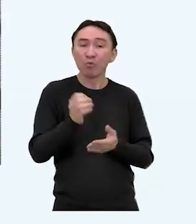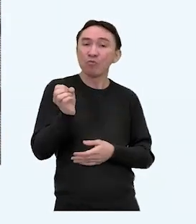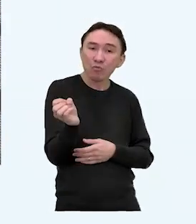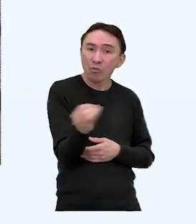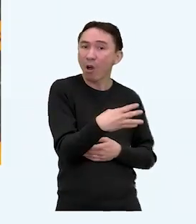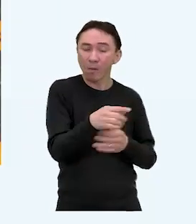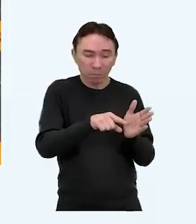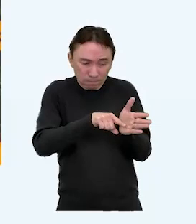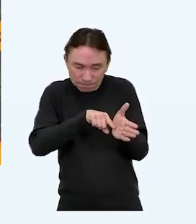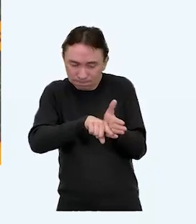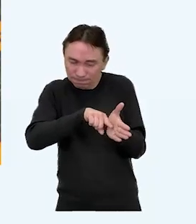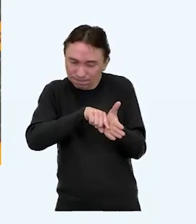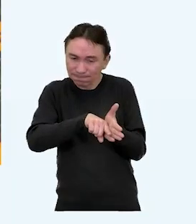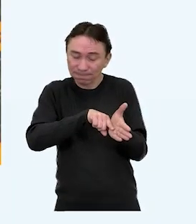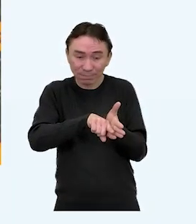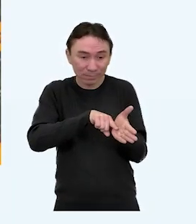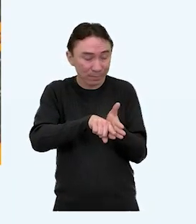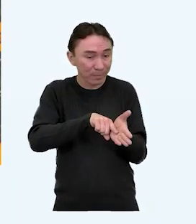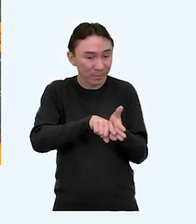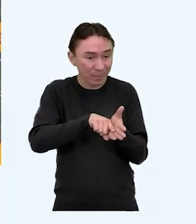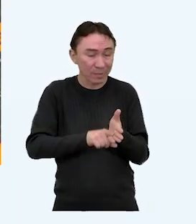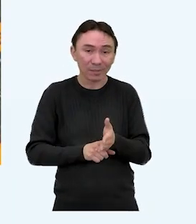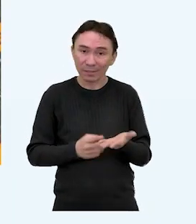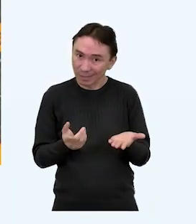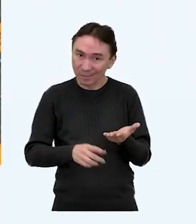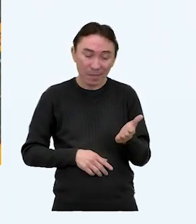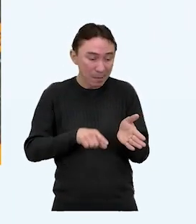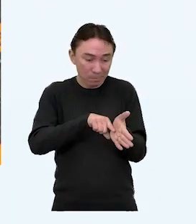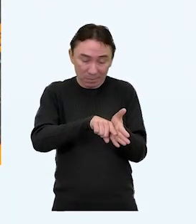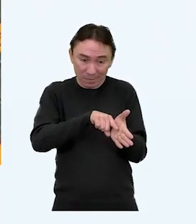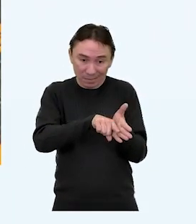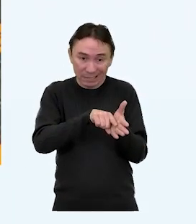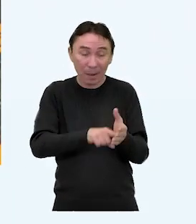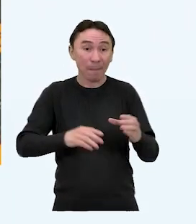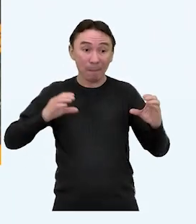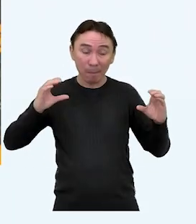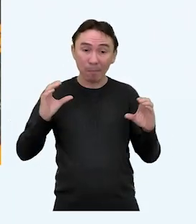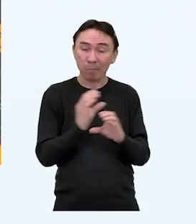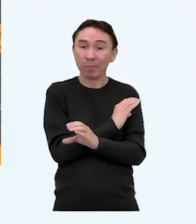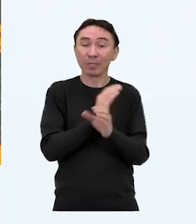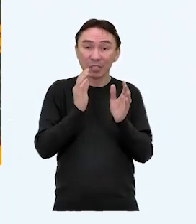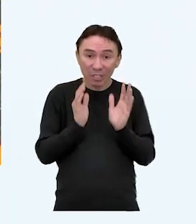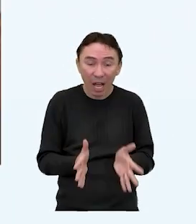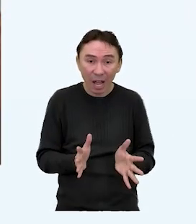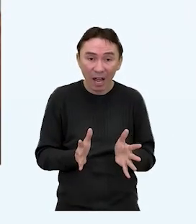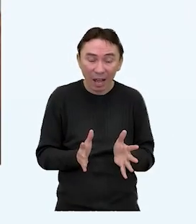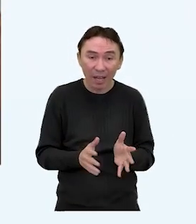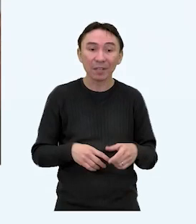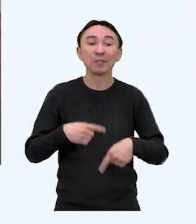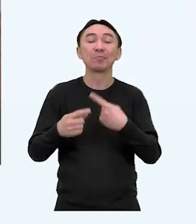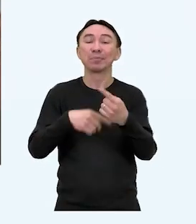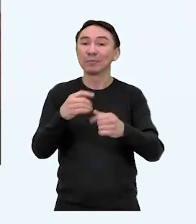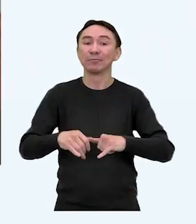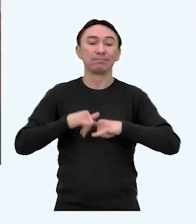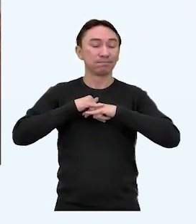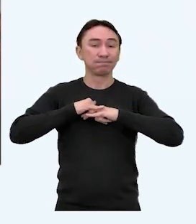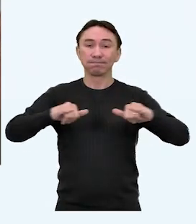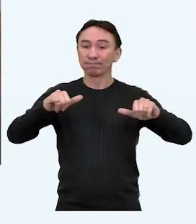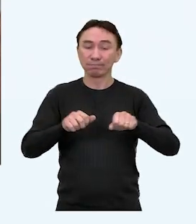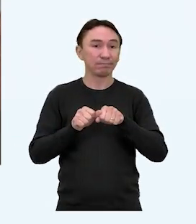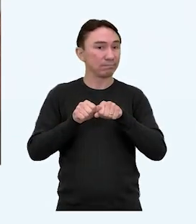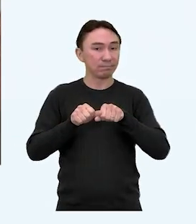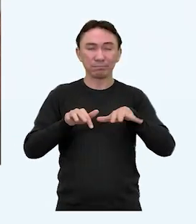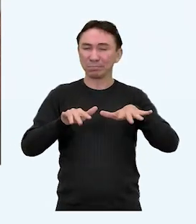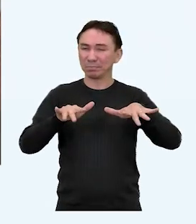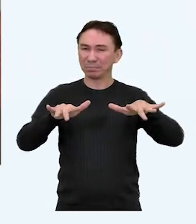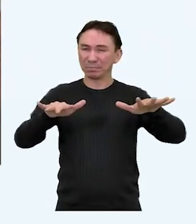E uma pesquisa só se dá por concluída a partir do momento em que ela é publicada em algum veículo de comunicação